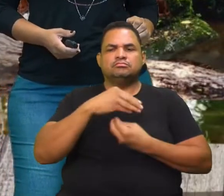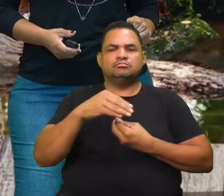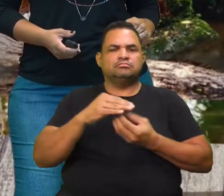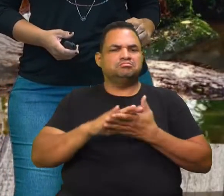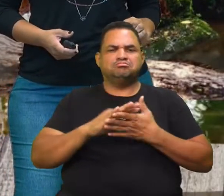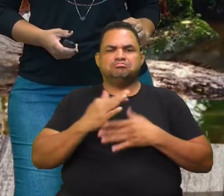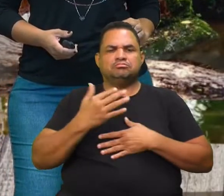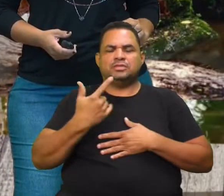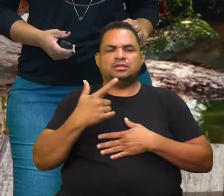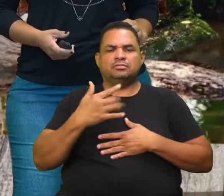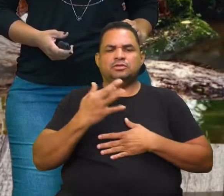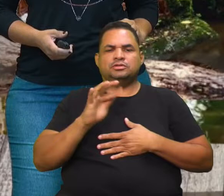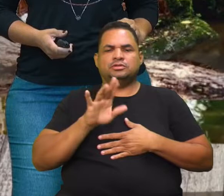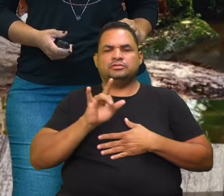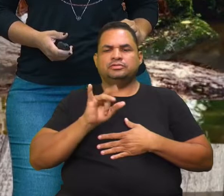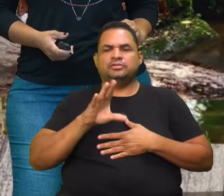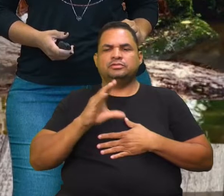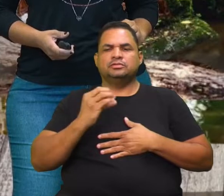fecundação.